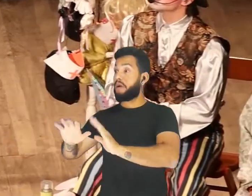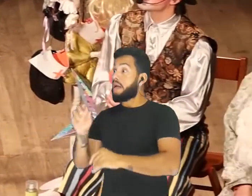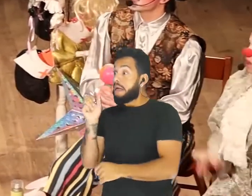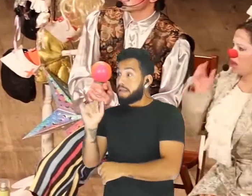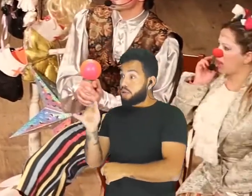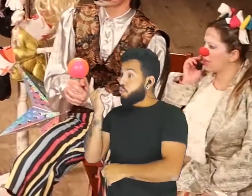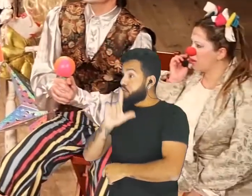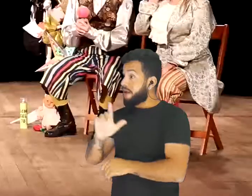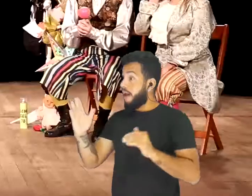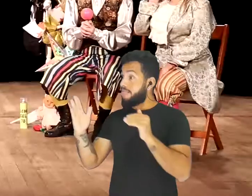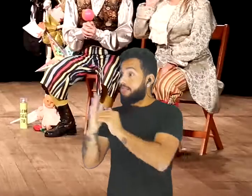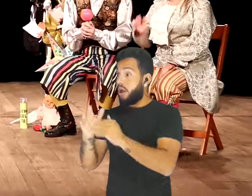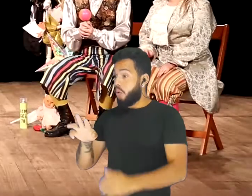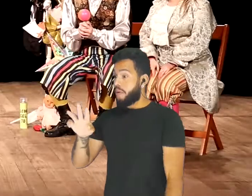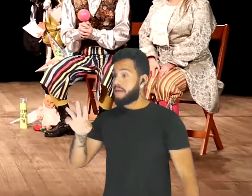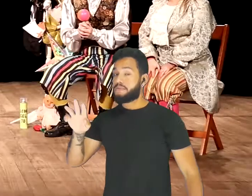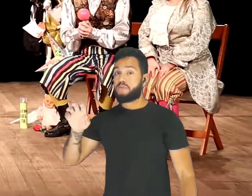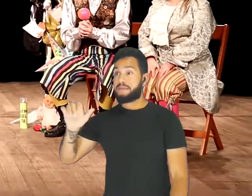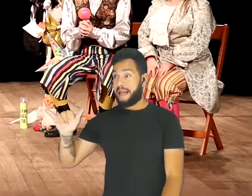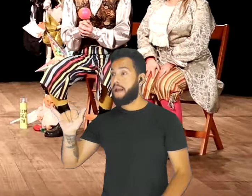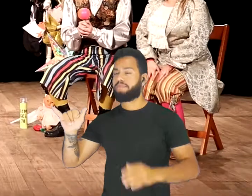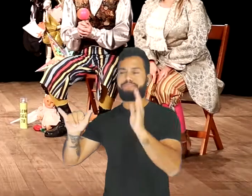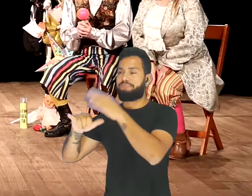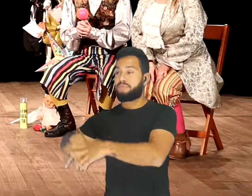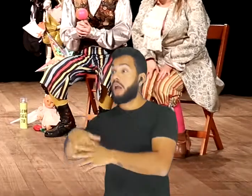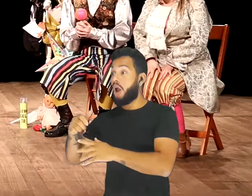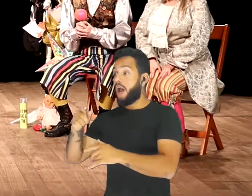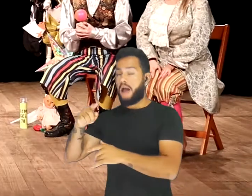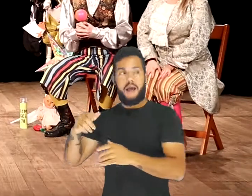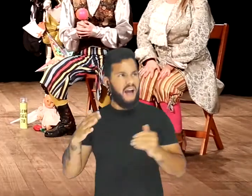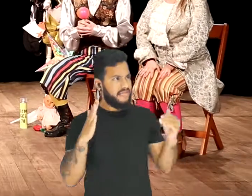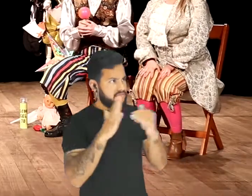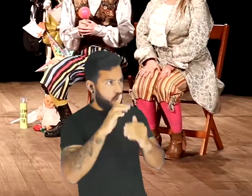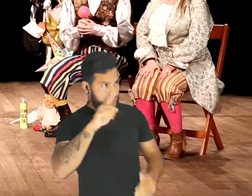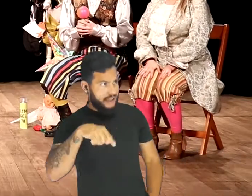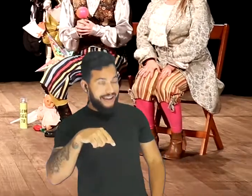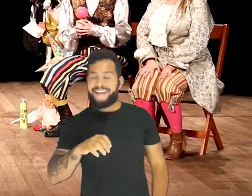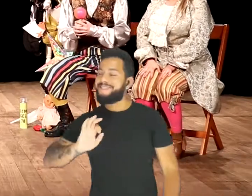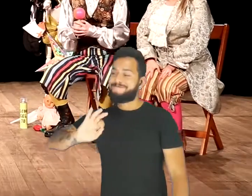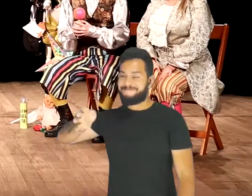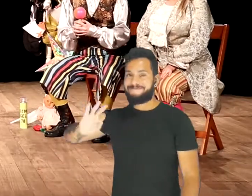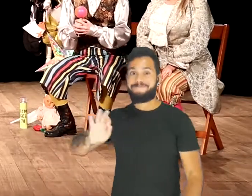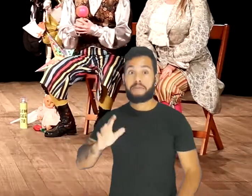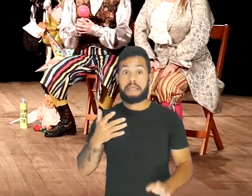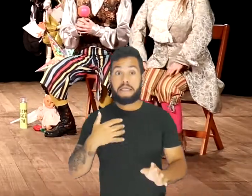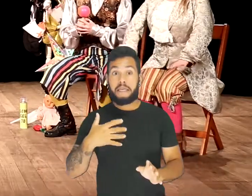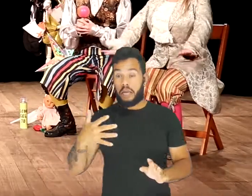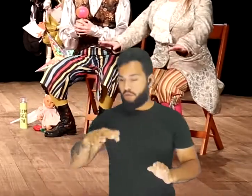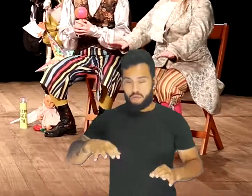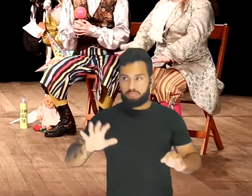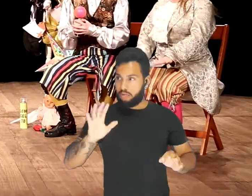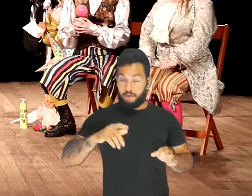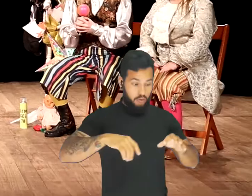lá, pule o Y, pula o W. Até o Z. Até o Z. Aí eu vou dar a situação e vou tocar o sininho. Eu